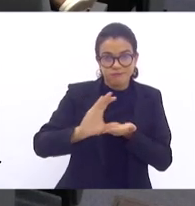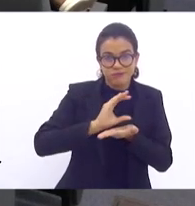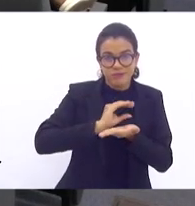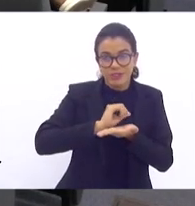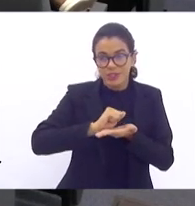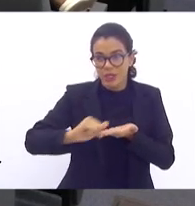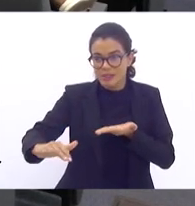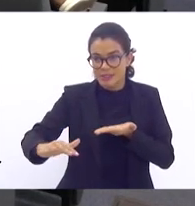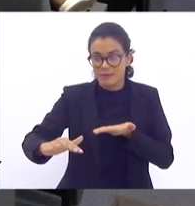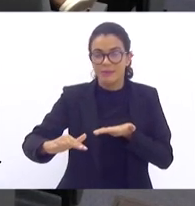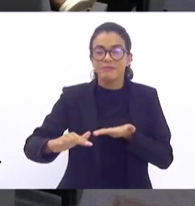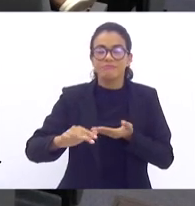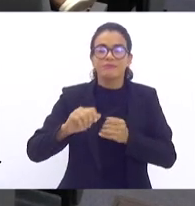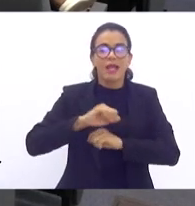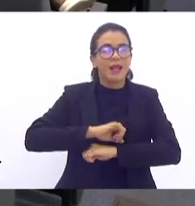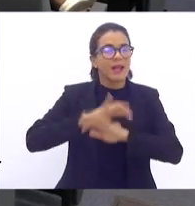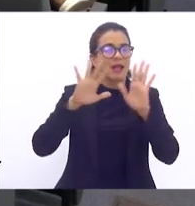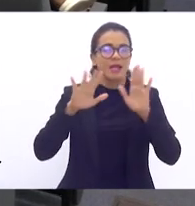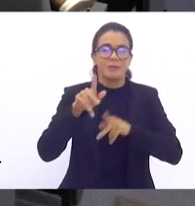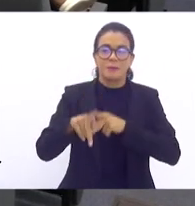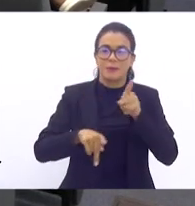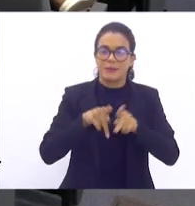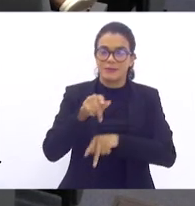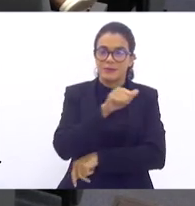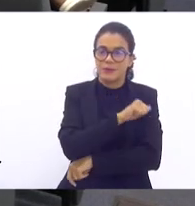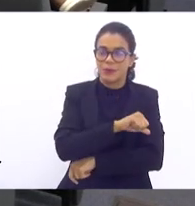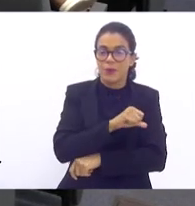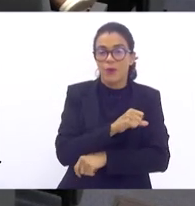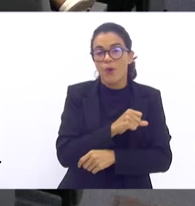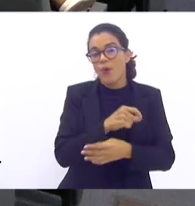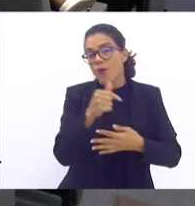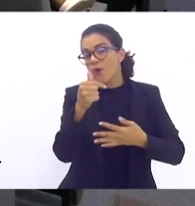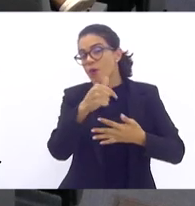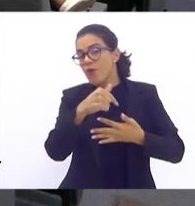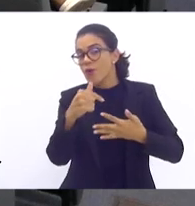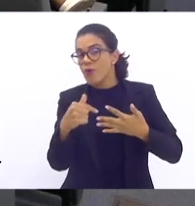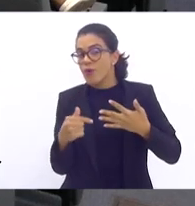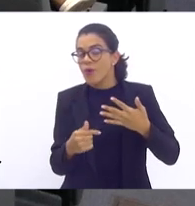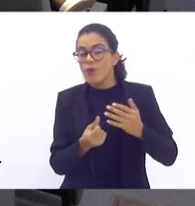Sociedade do Rio de Janeiro quais são